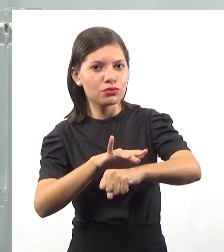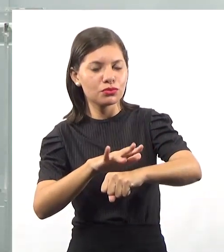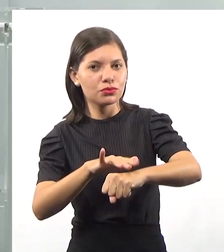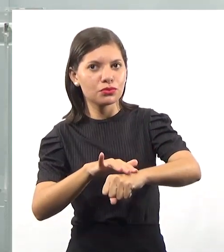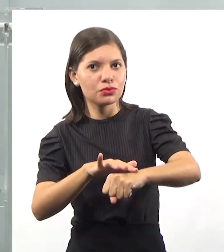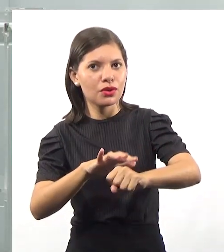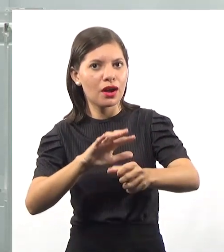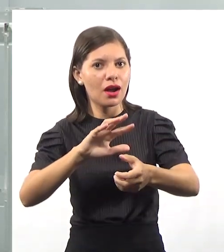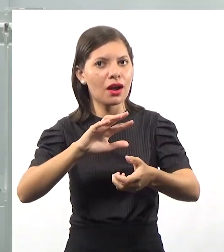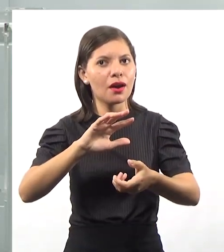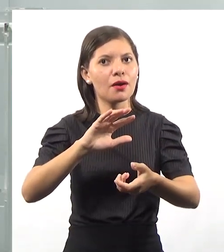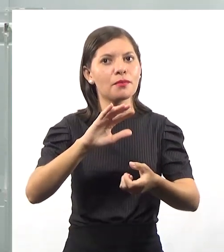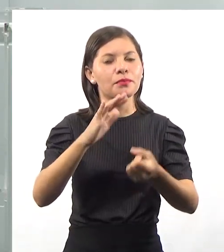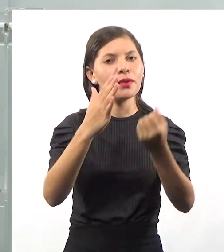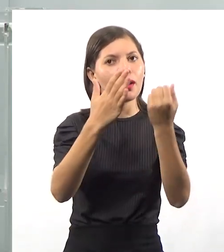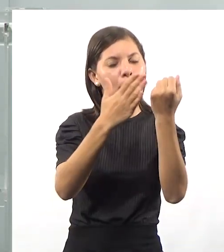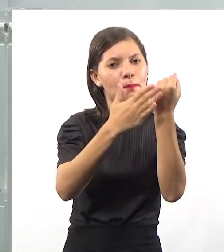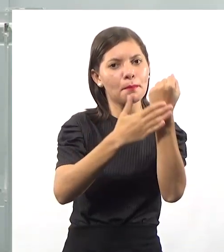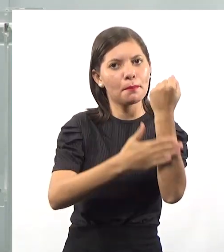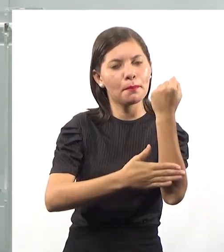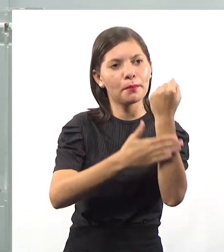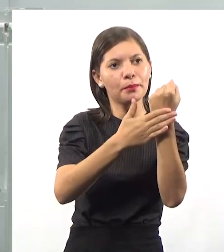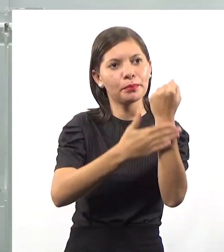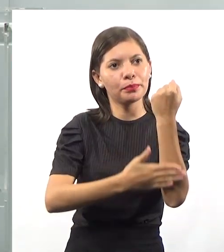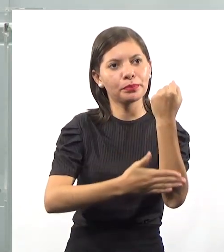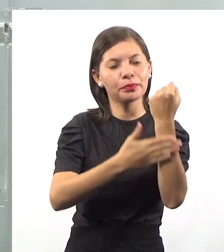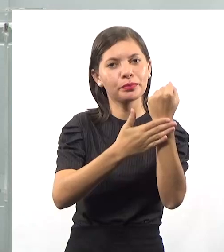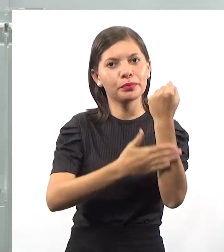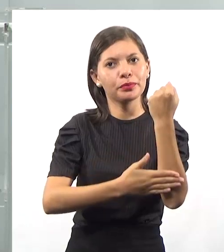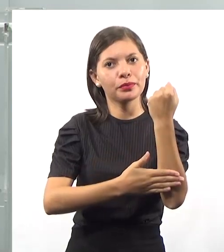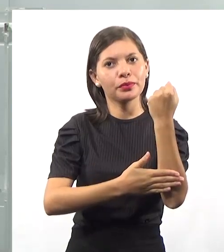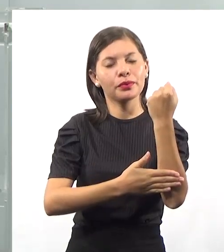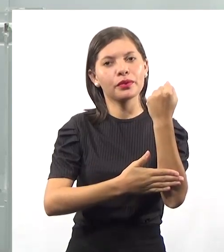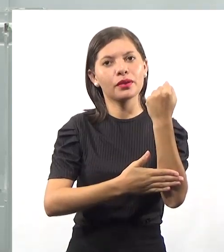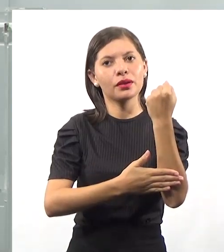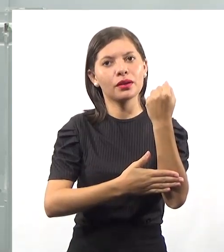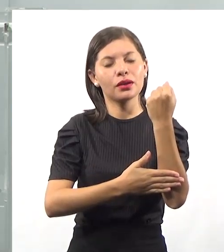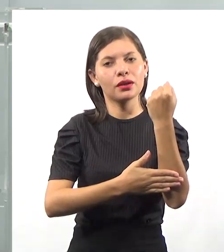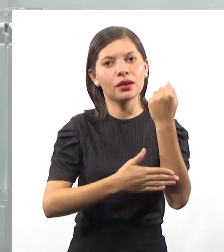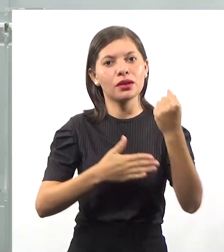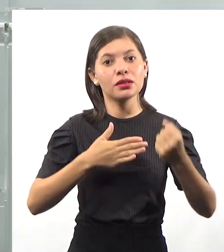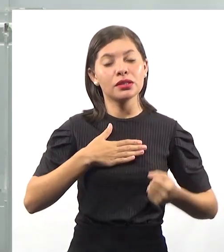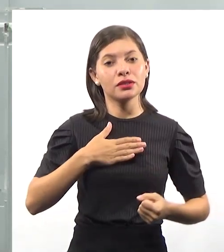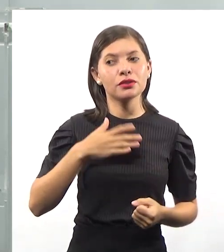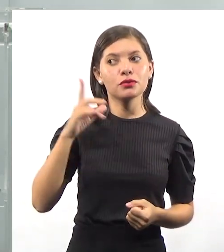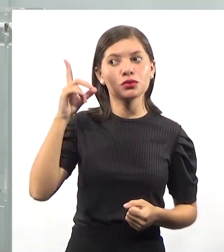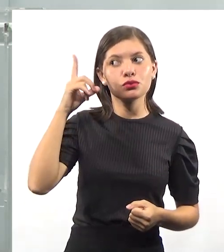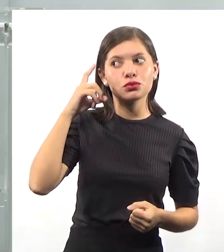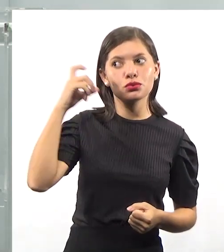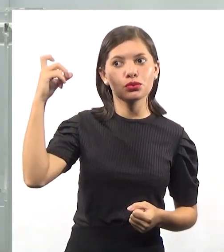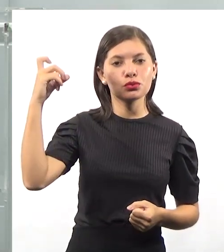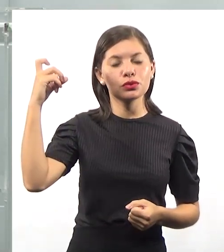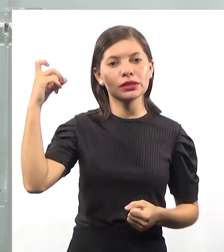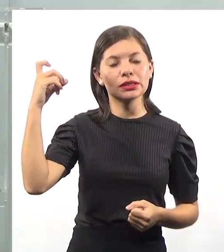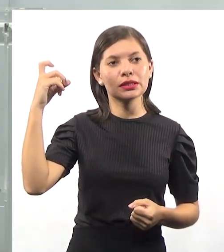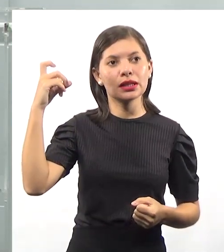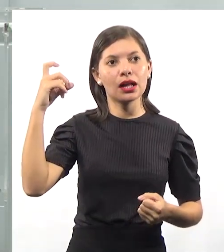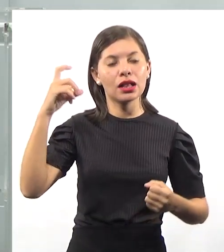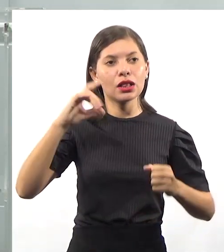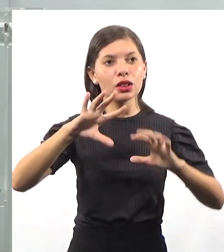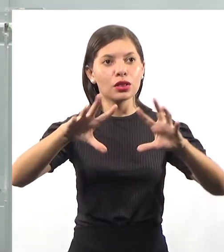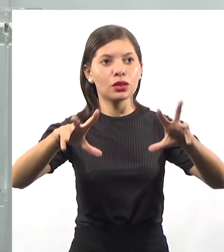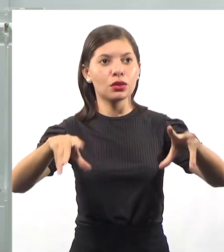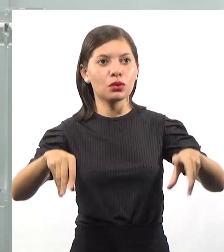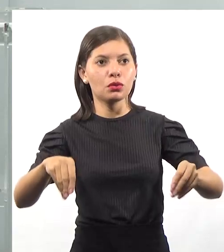diferentes, madeira, áspero, sensível, sons, todos esses elementos